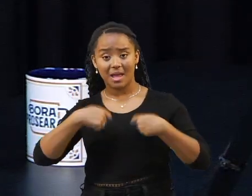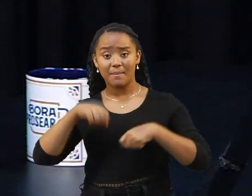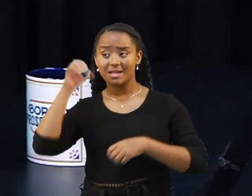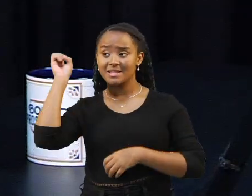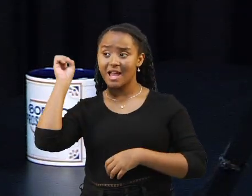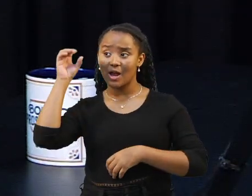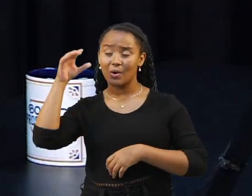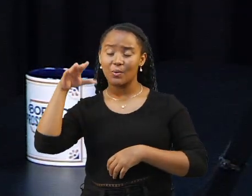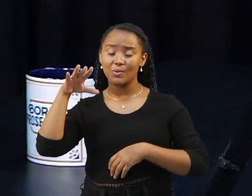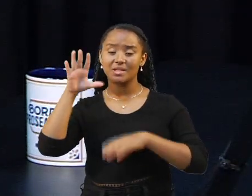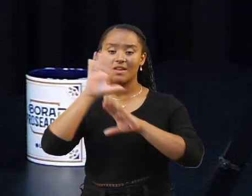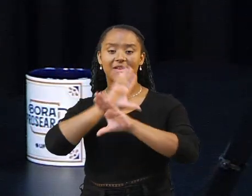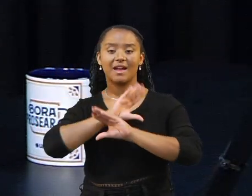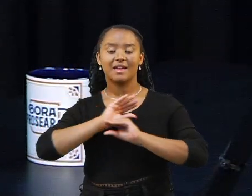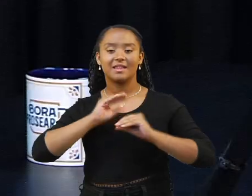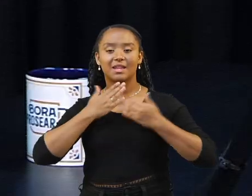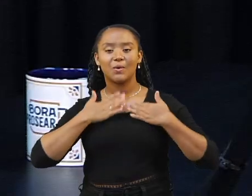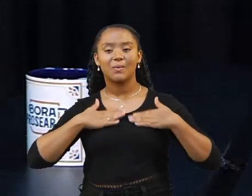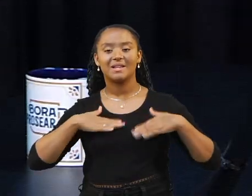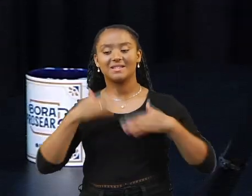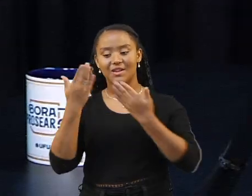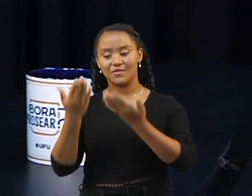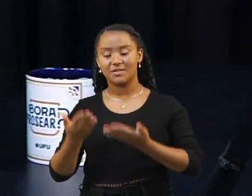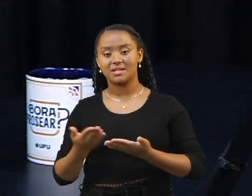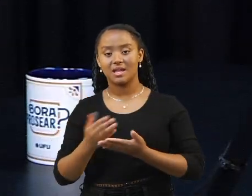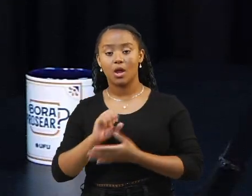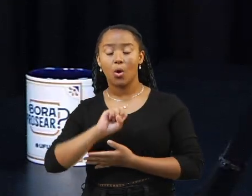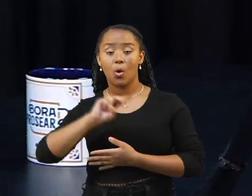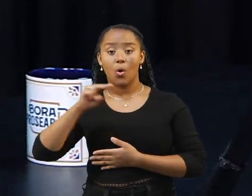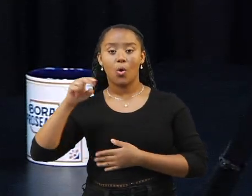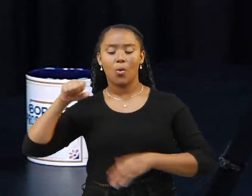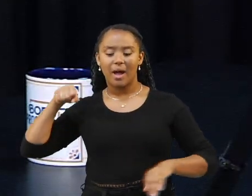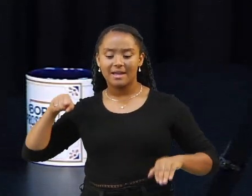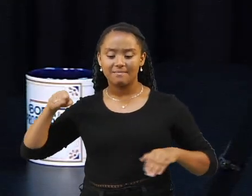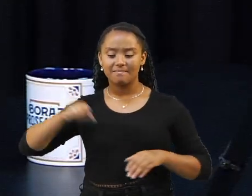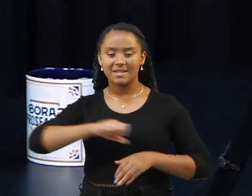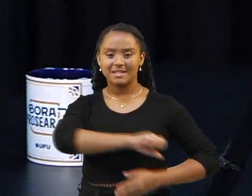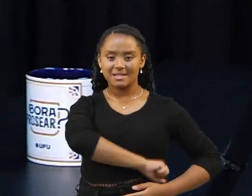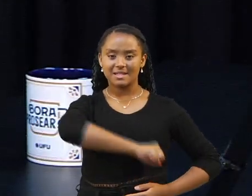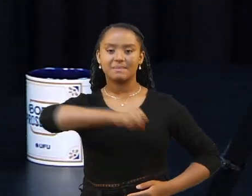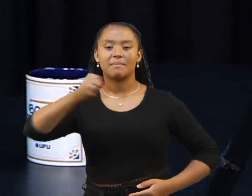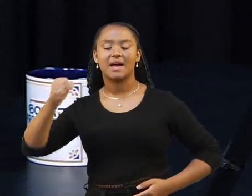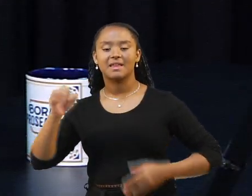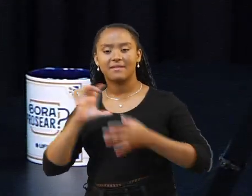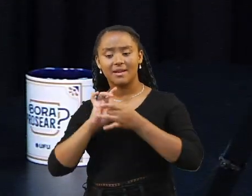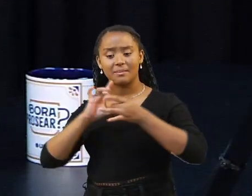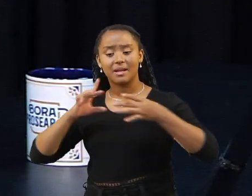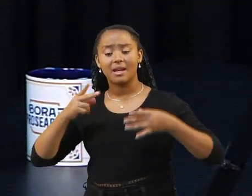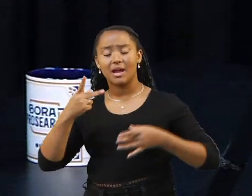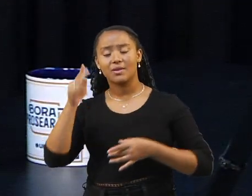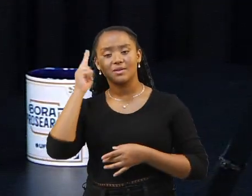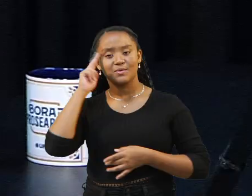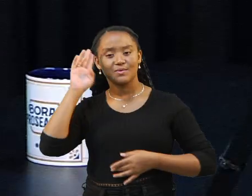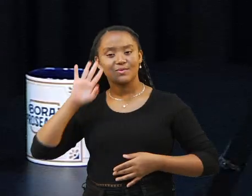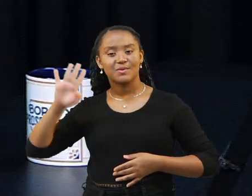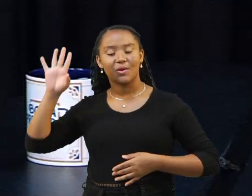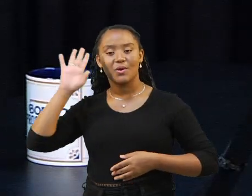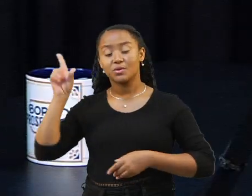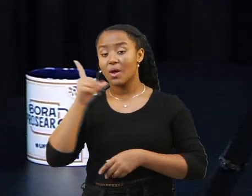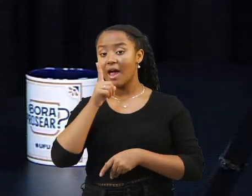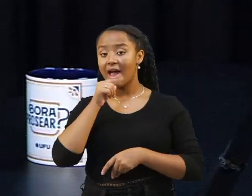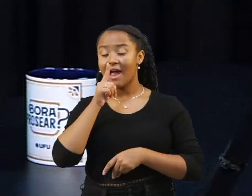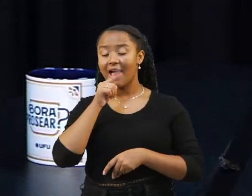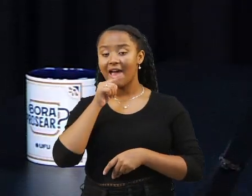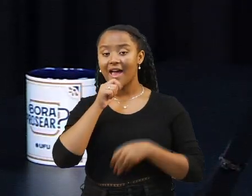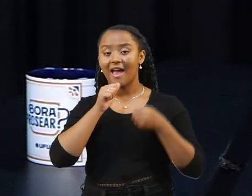luz que acalmará sua aflição, a espada que libertará seus sonhos, o ar que sustentará seus